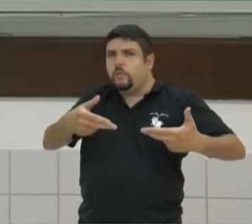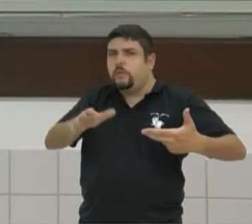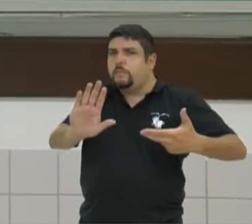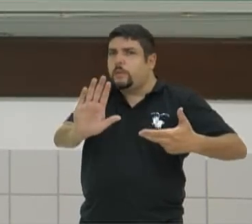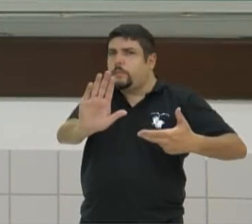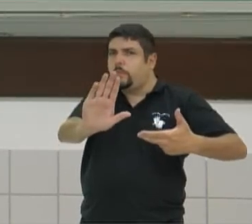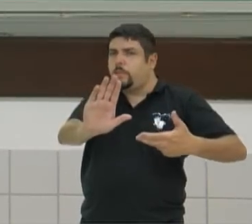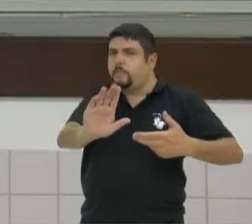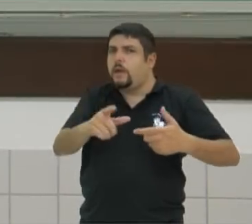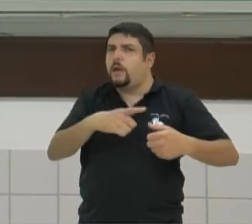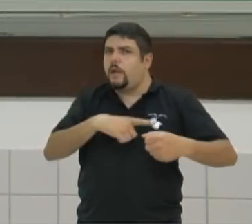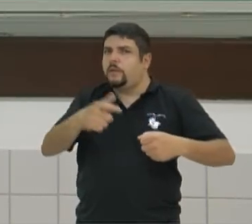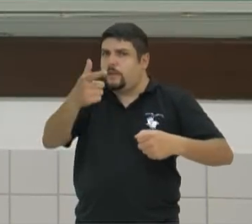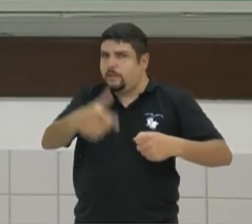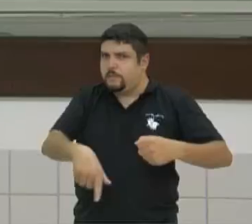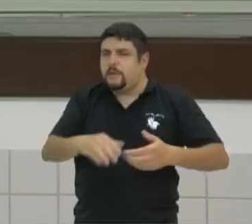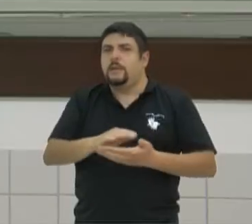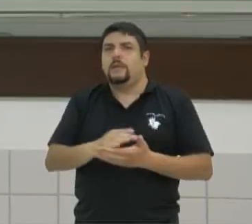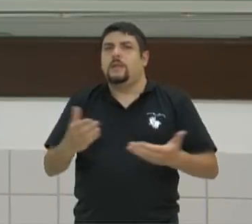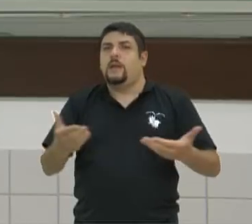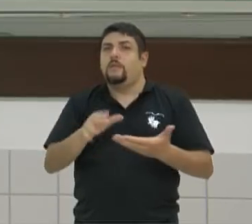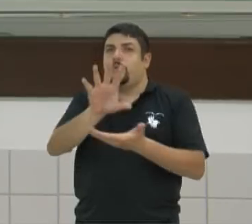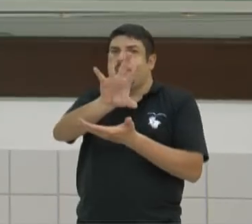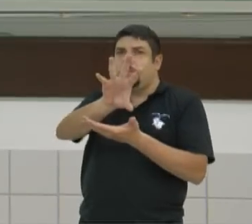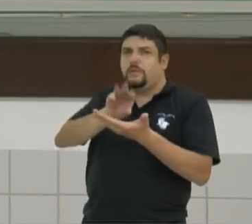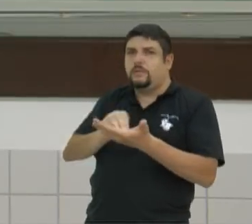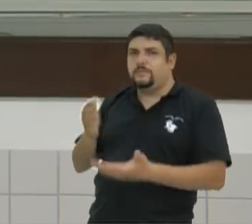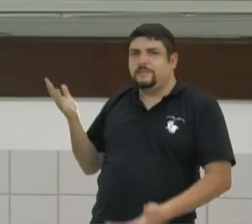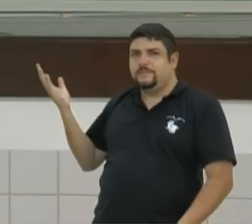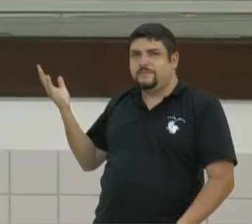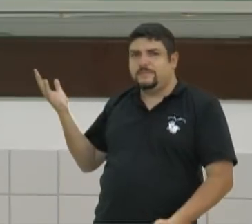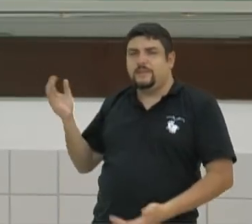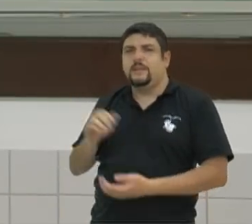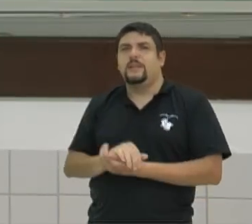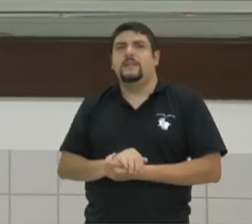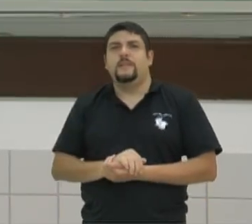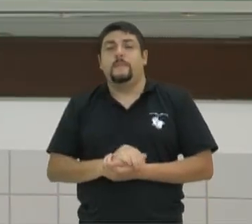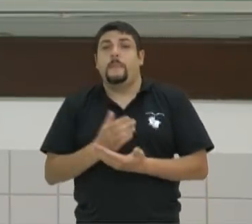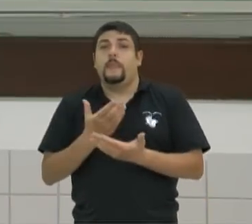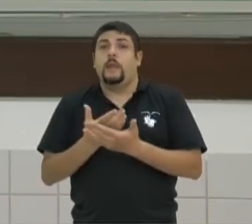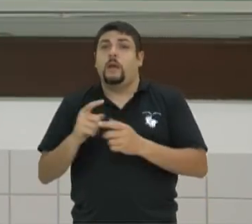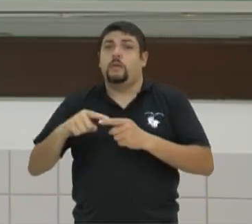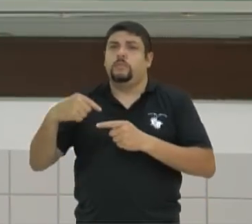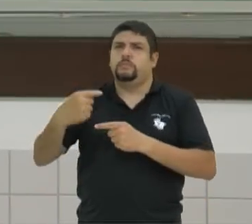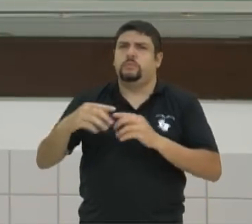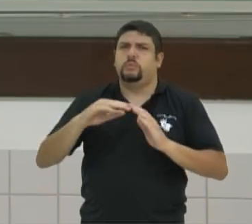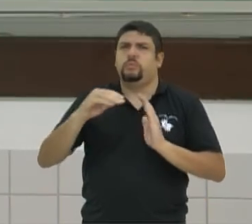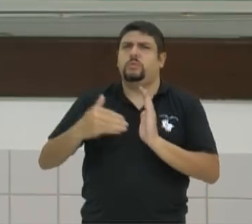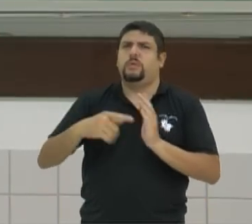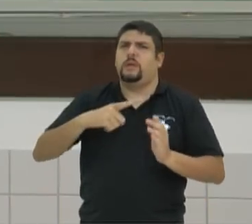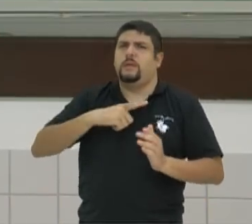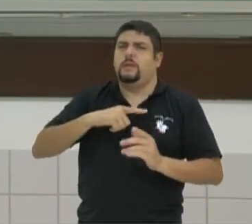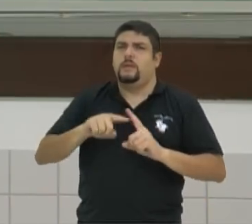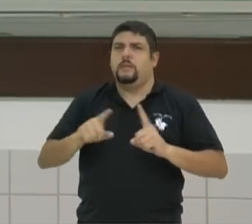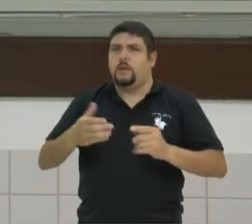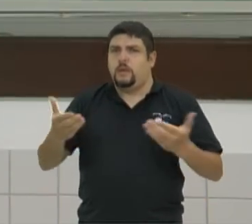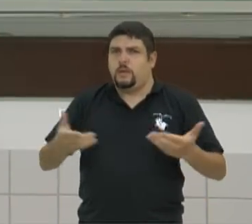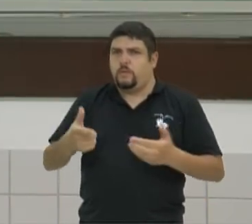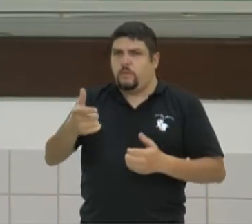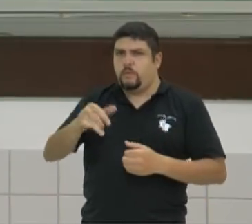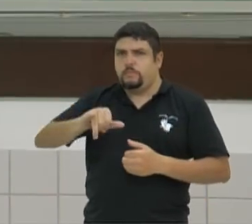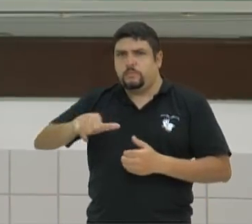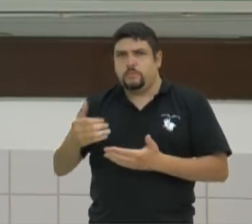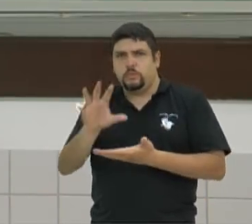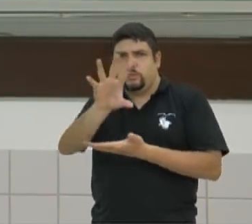só, tarefa. Vamos anotar a tarefa de hoje, tá? Não é toda aula que tem, então aproveita que hoje tem a tarefa, anote direitinho para me